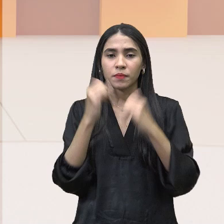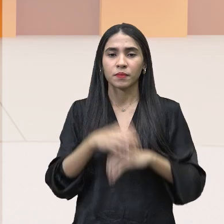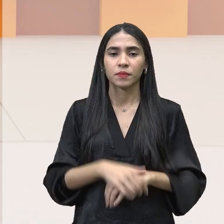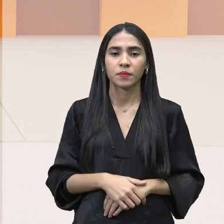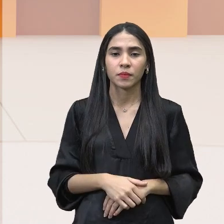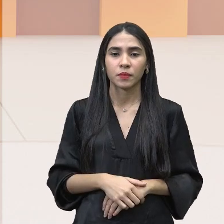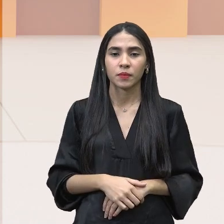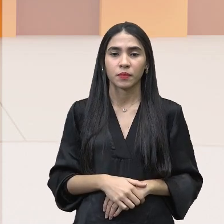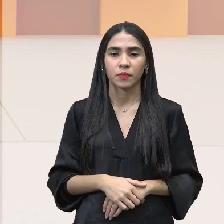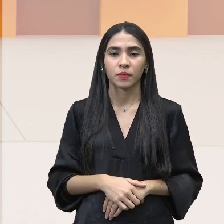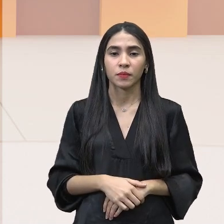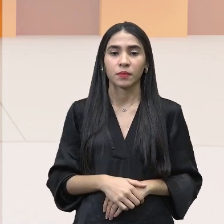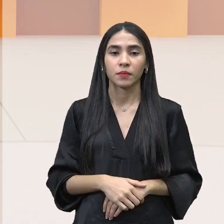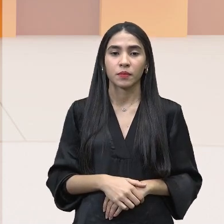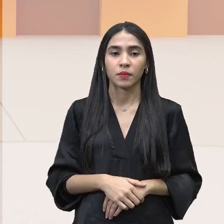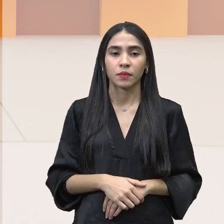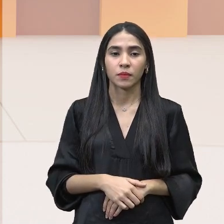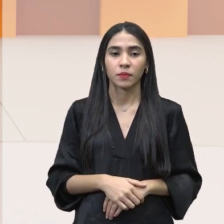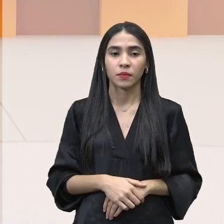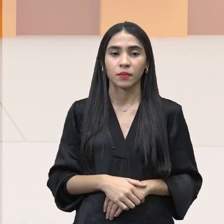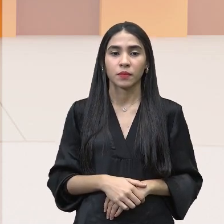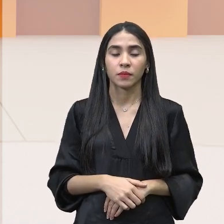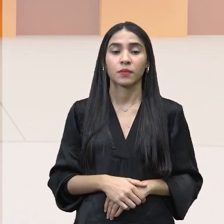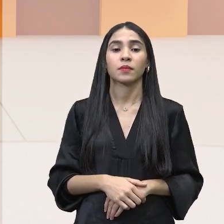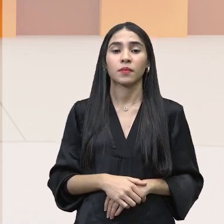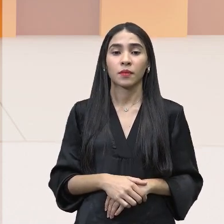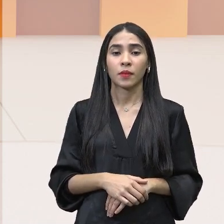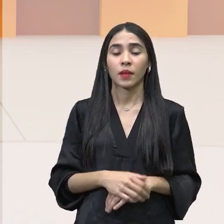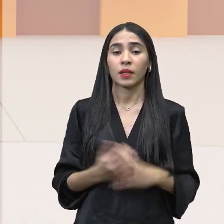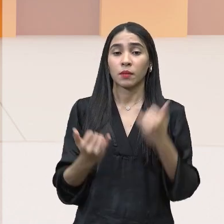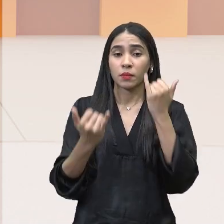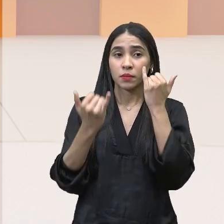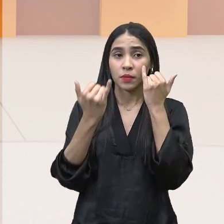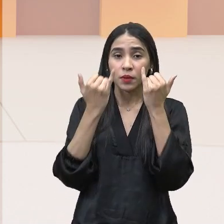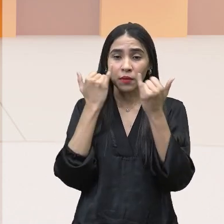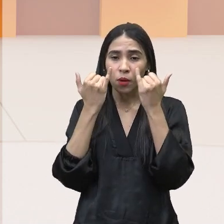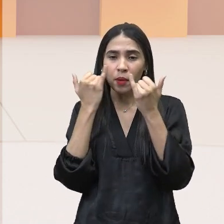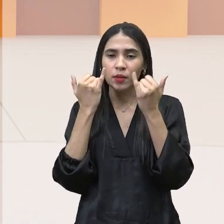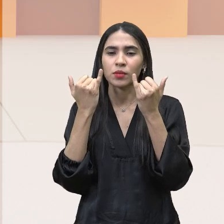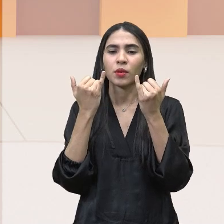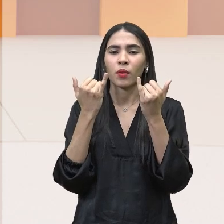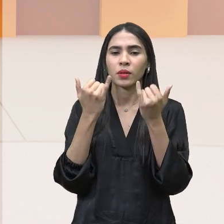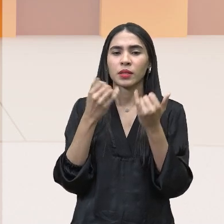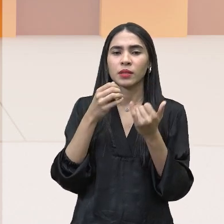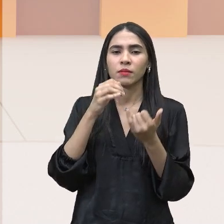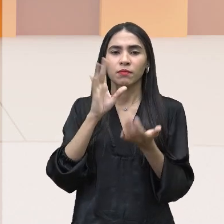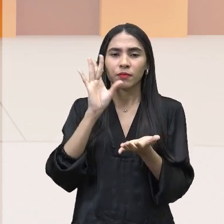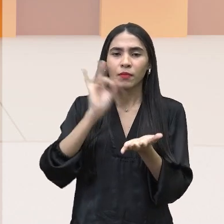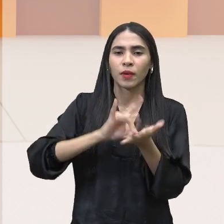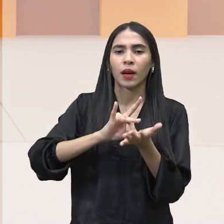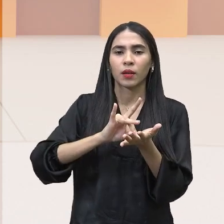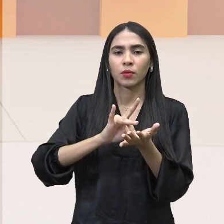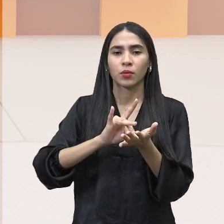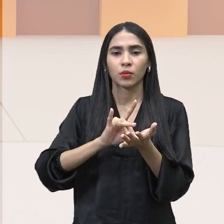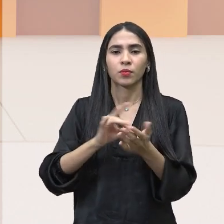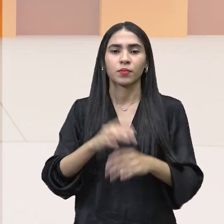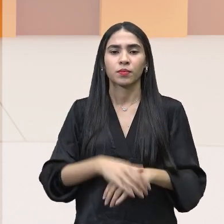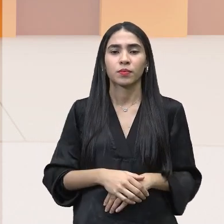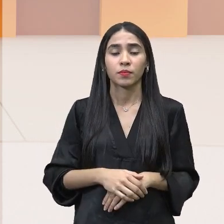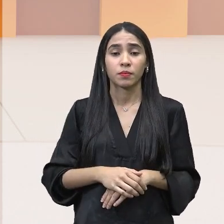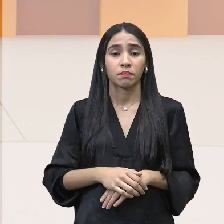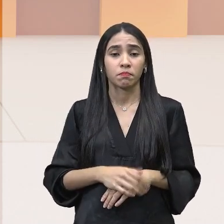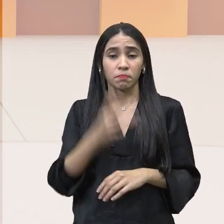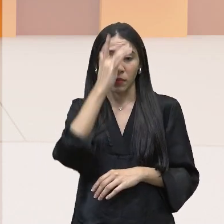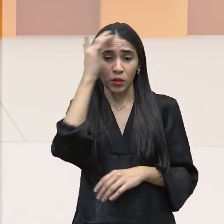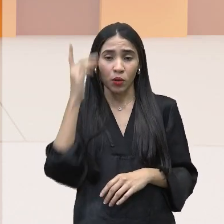professor. O encurtamento das distâncias só é verdadeiro para quem